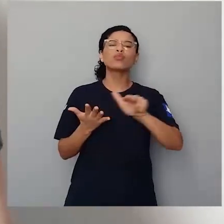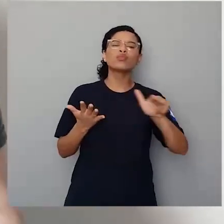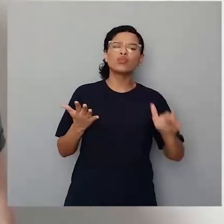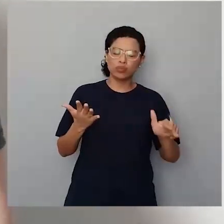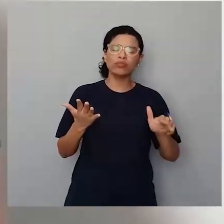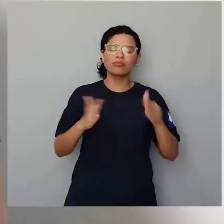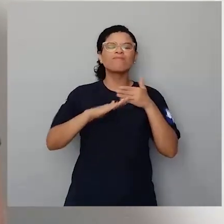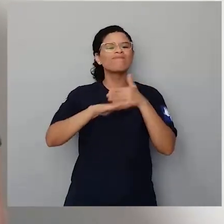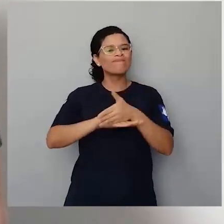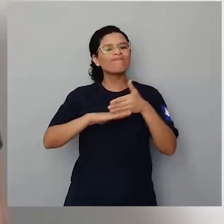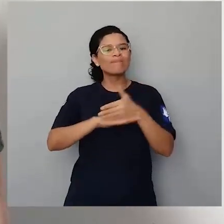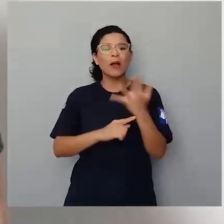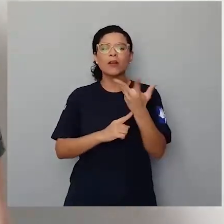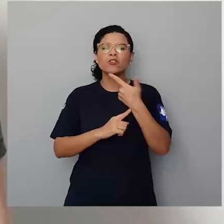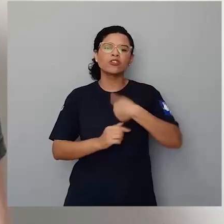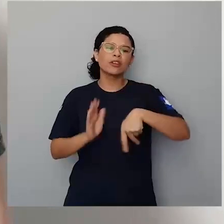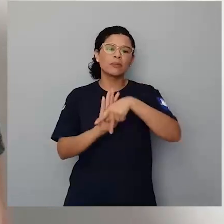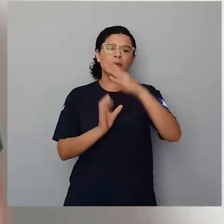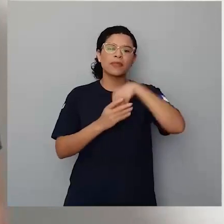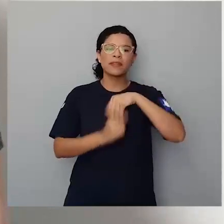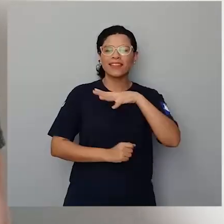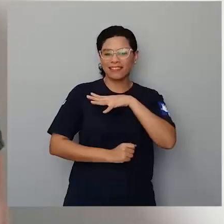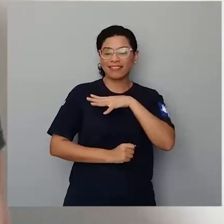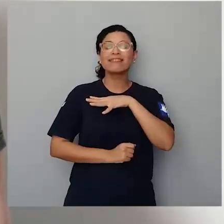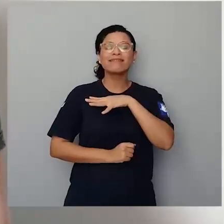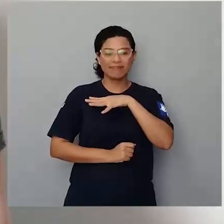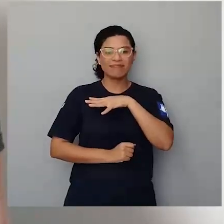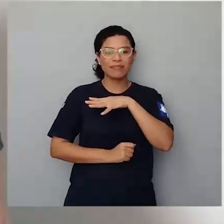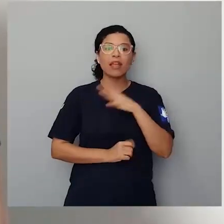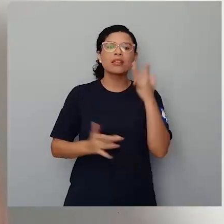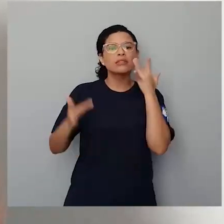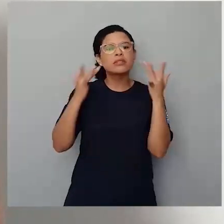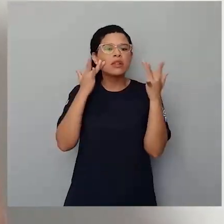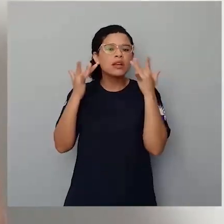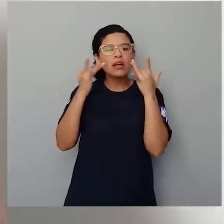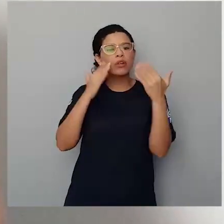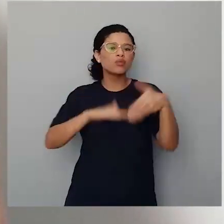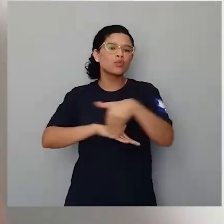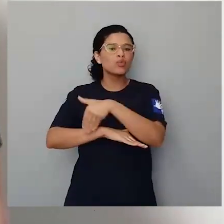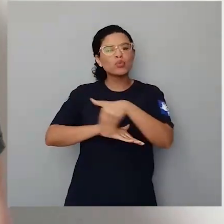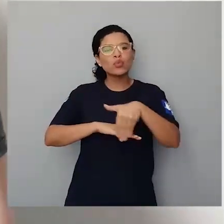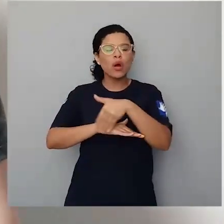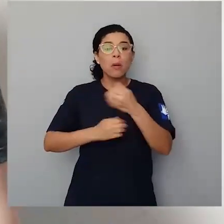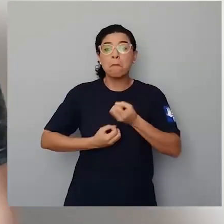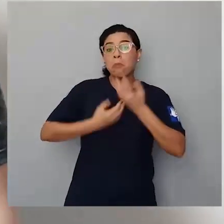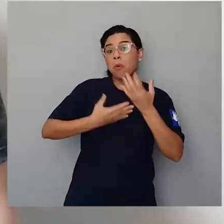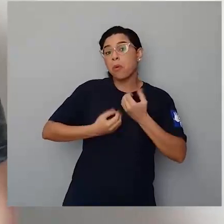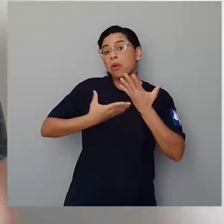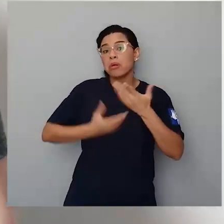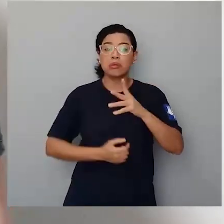tipos, muitos outros, de intervenções artísticas urbanas. Existe o teatro de rua, a